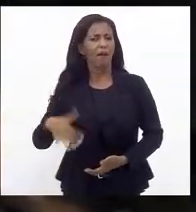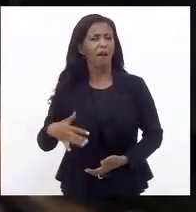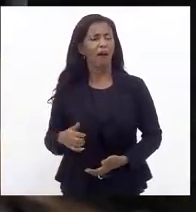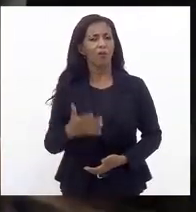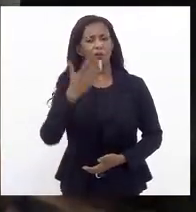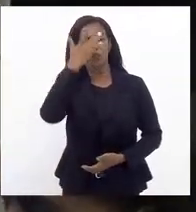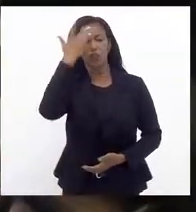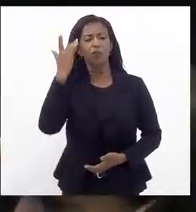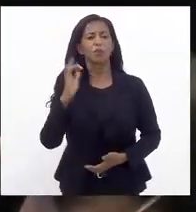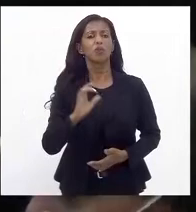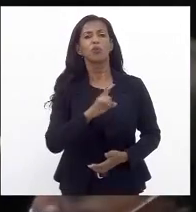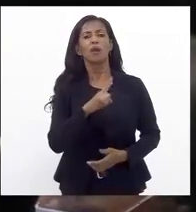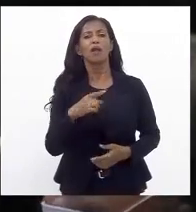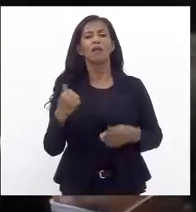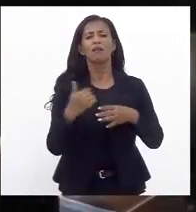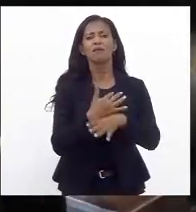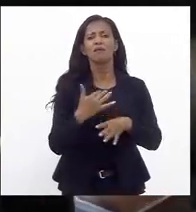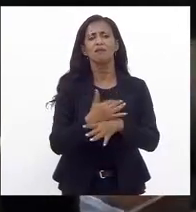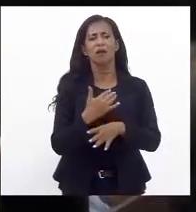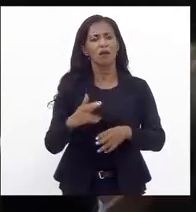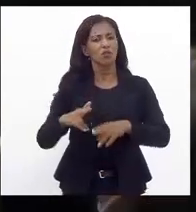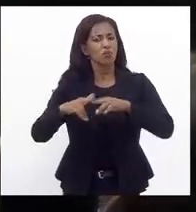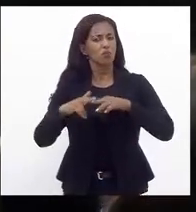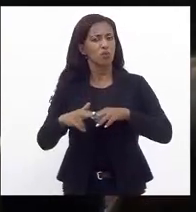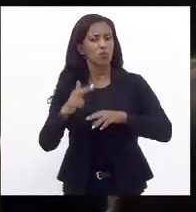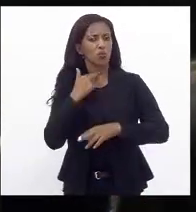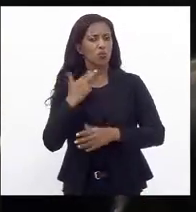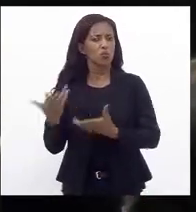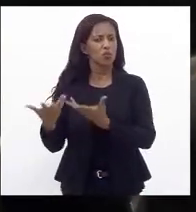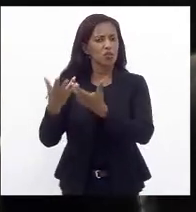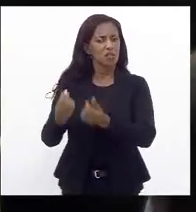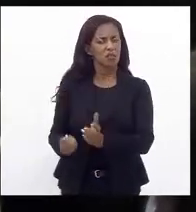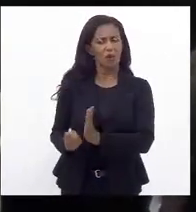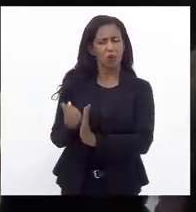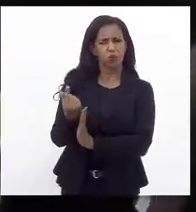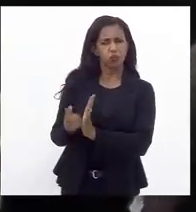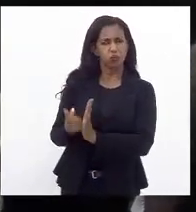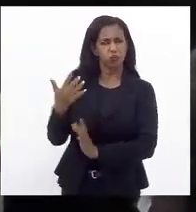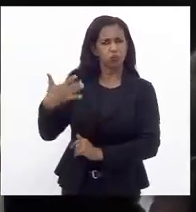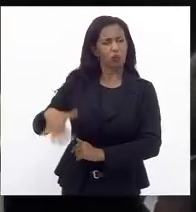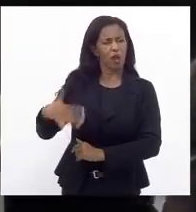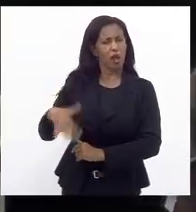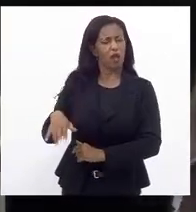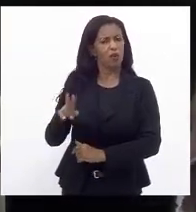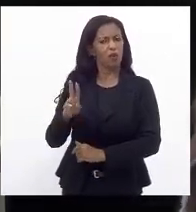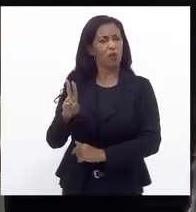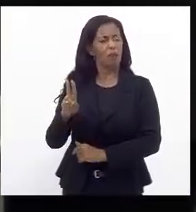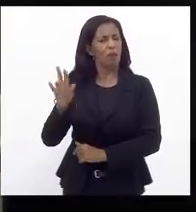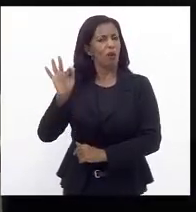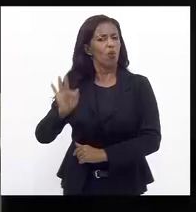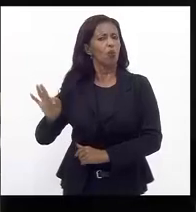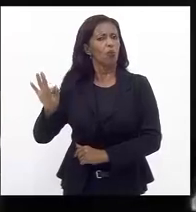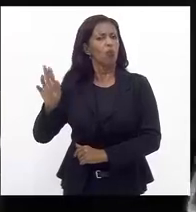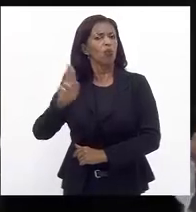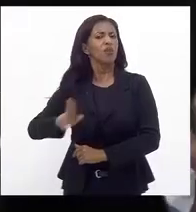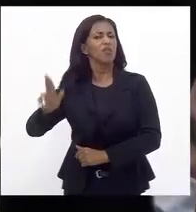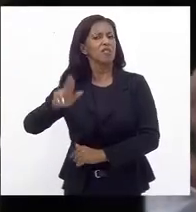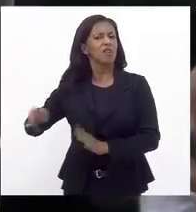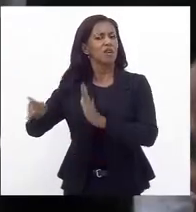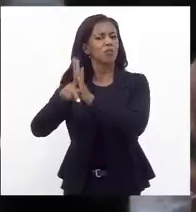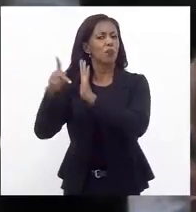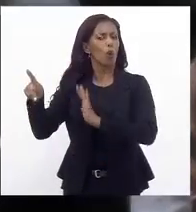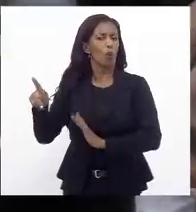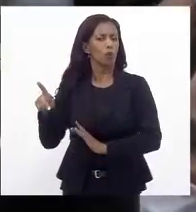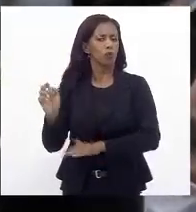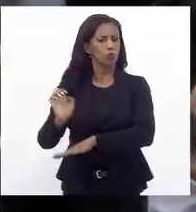que os moradores da cidade dele e por isso ali no admissível aquele orçamento para a Universidade do Estado eu sei o